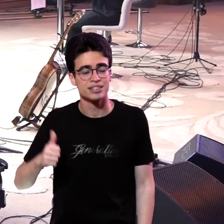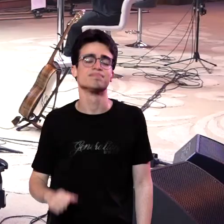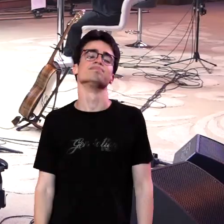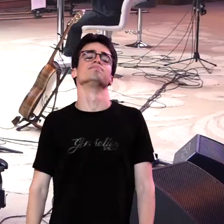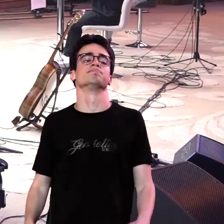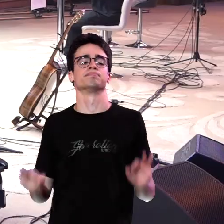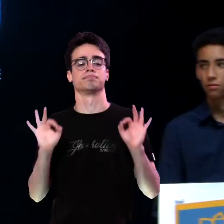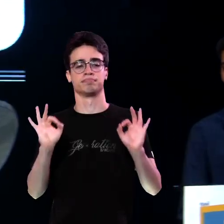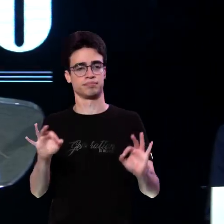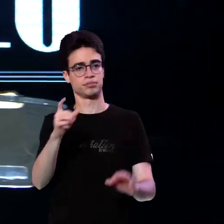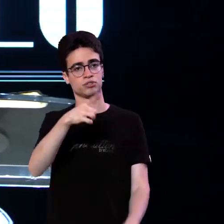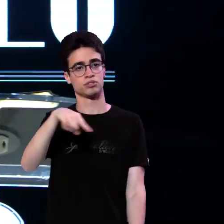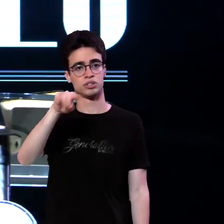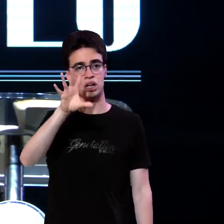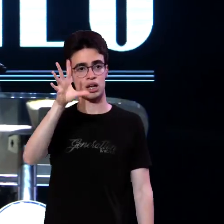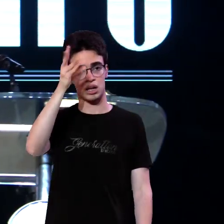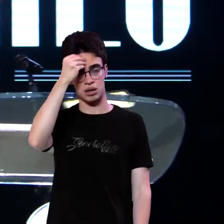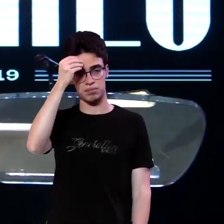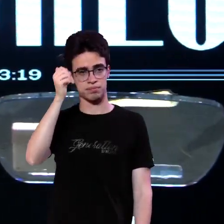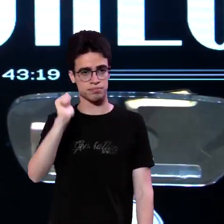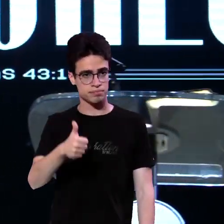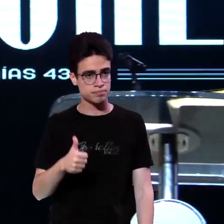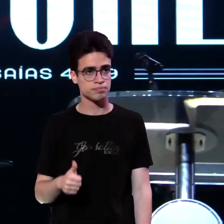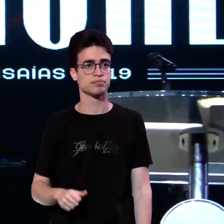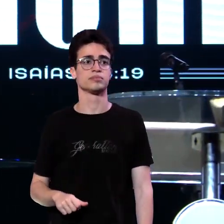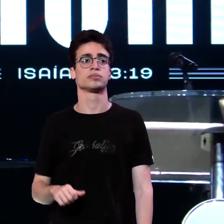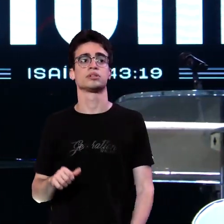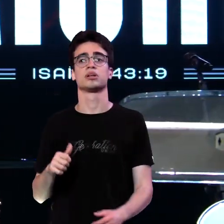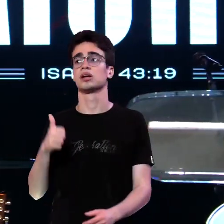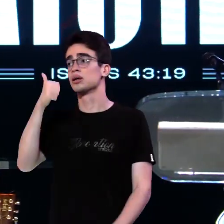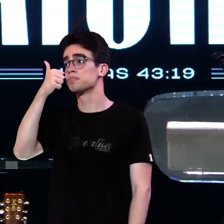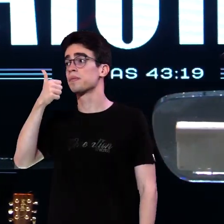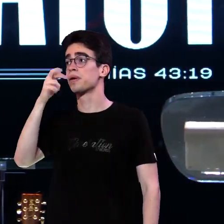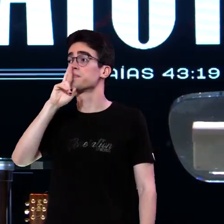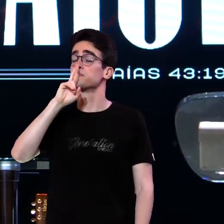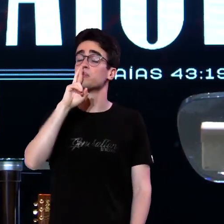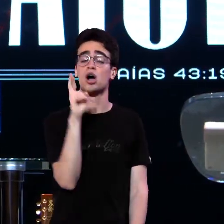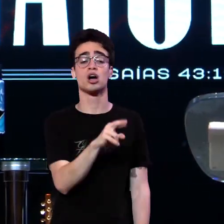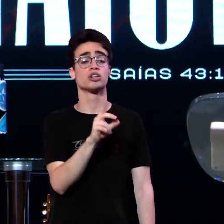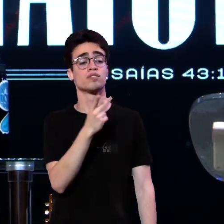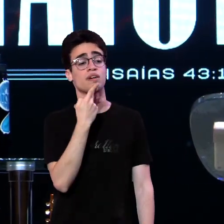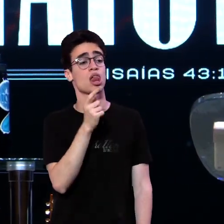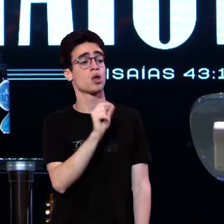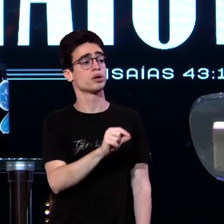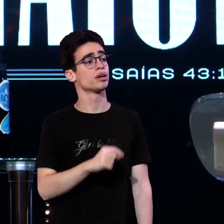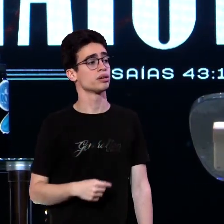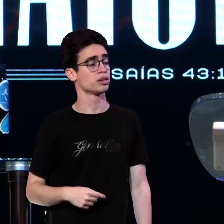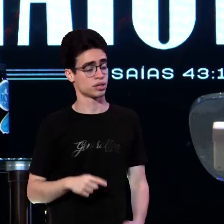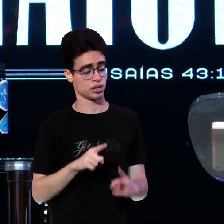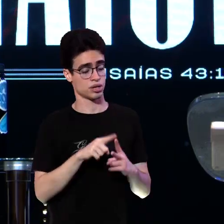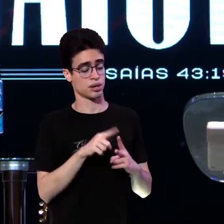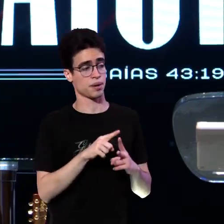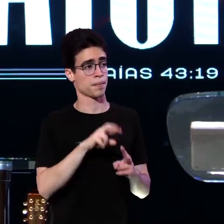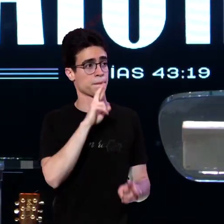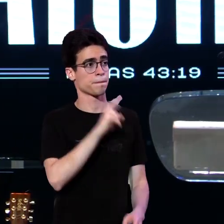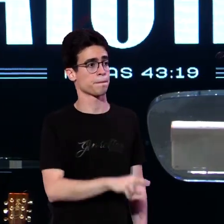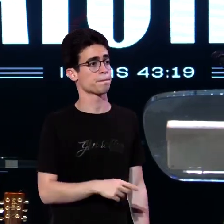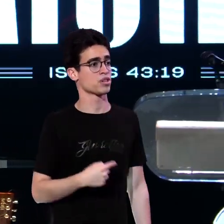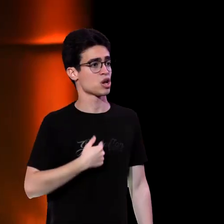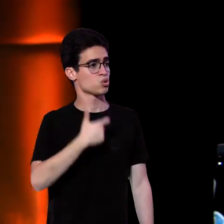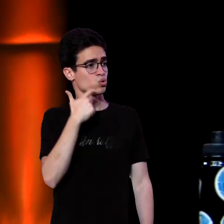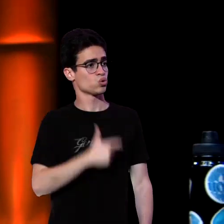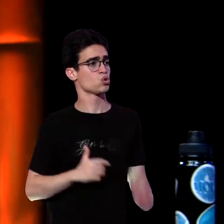Tendo isso na cabeça, a primeira resposta que Deus dá para Jó é: eu sou soberano. Eu sei o que eu estou